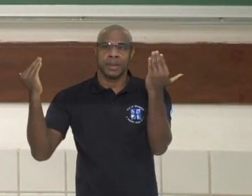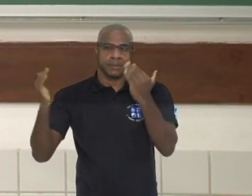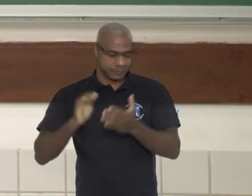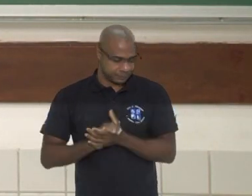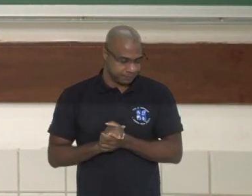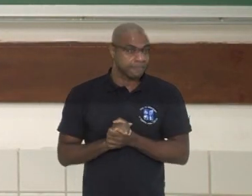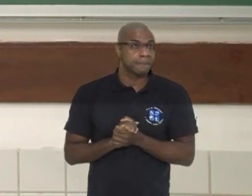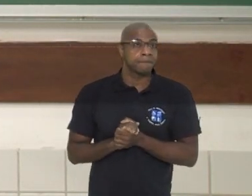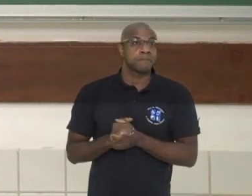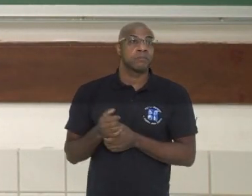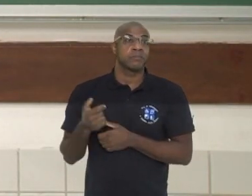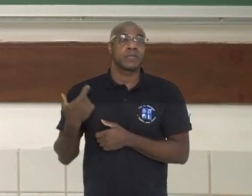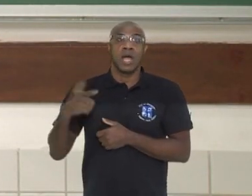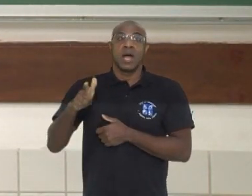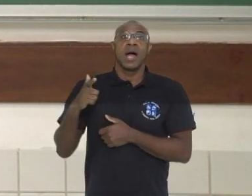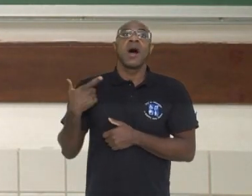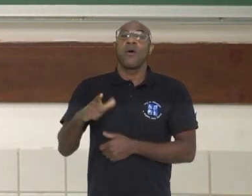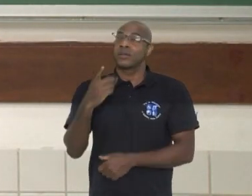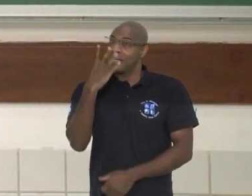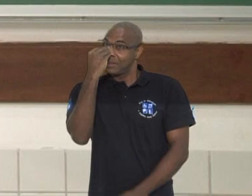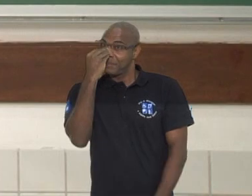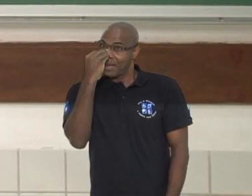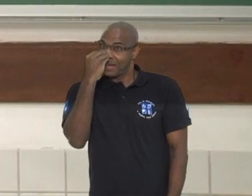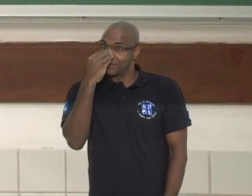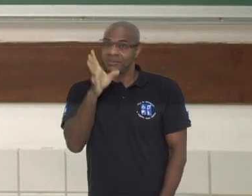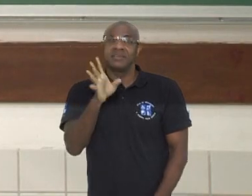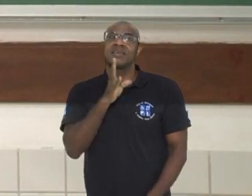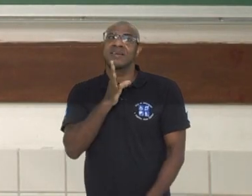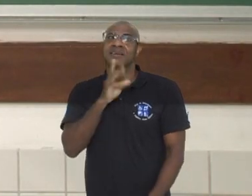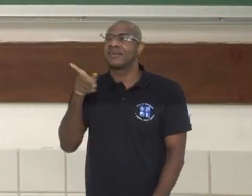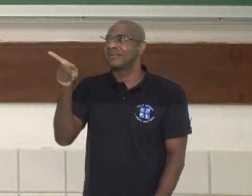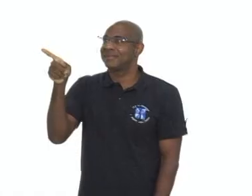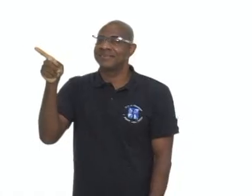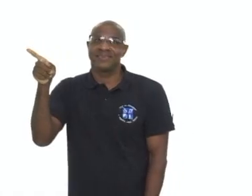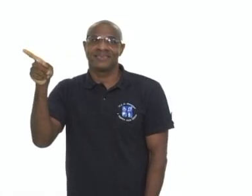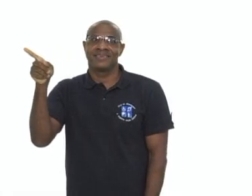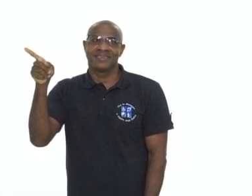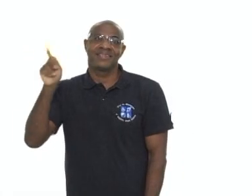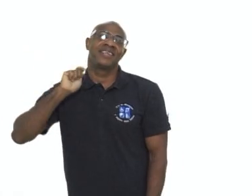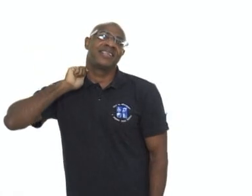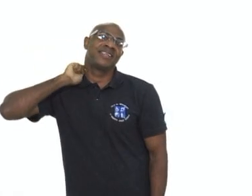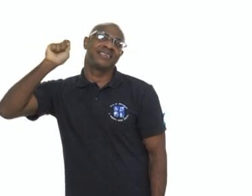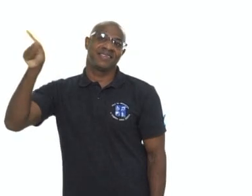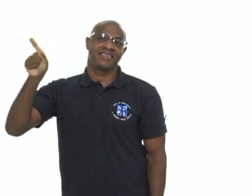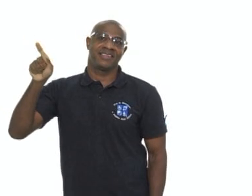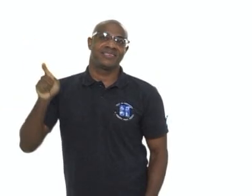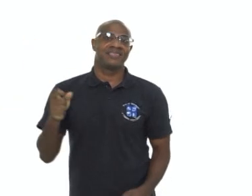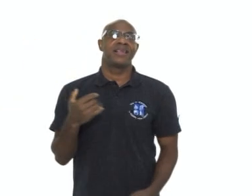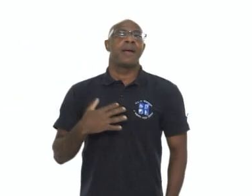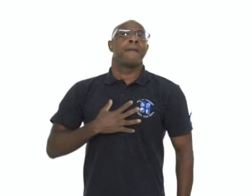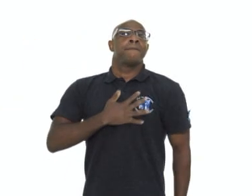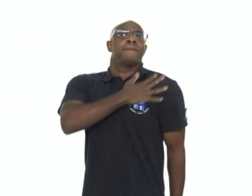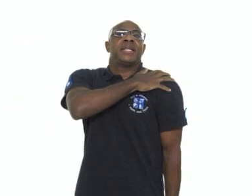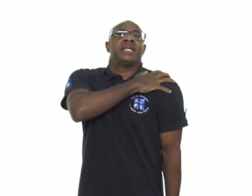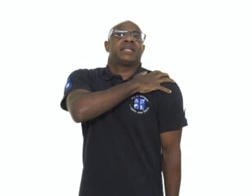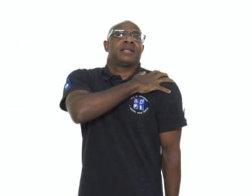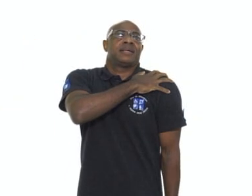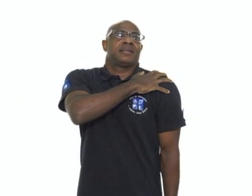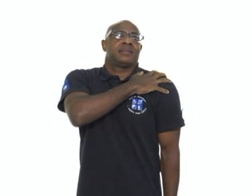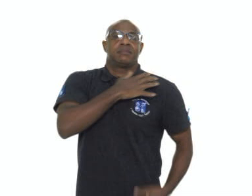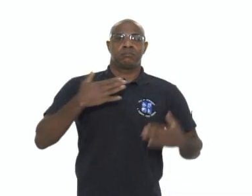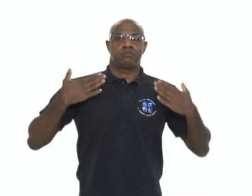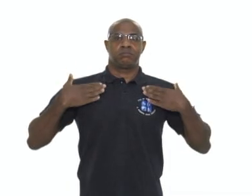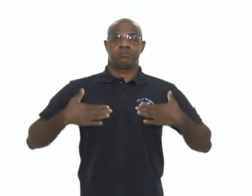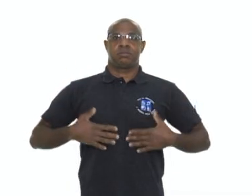E a outra imagem já conhecida da outra aula, tá? Tiradentes como um militar. Tiradentes está vestido com